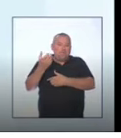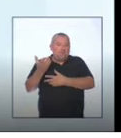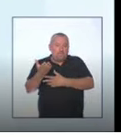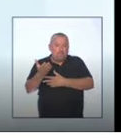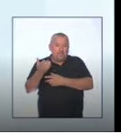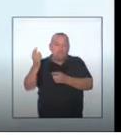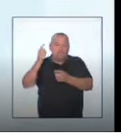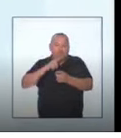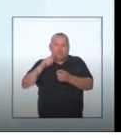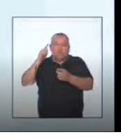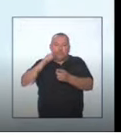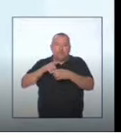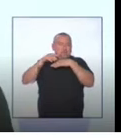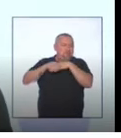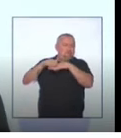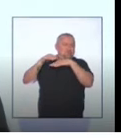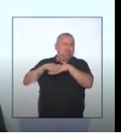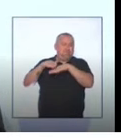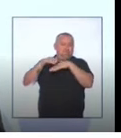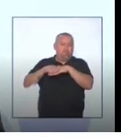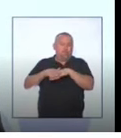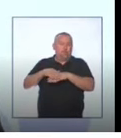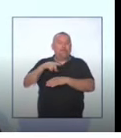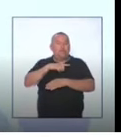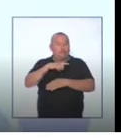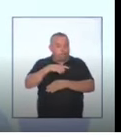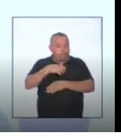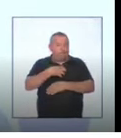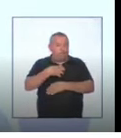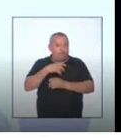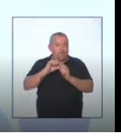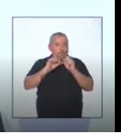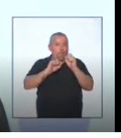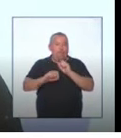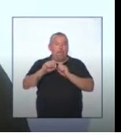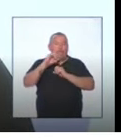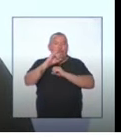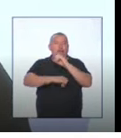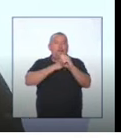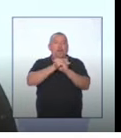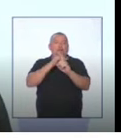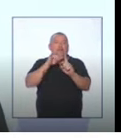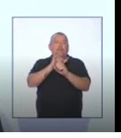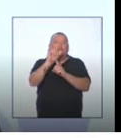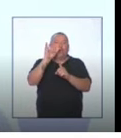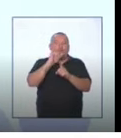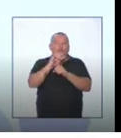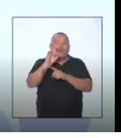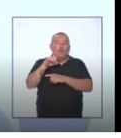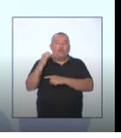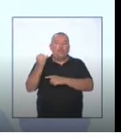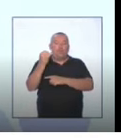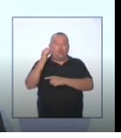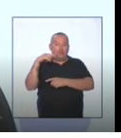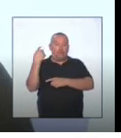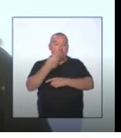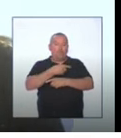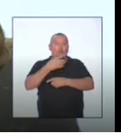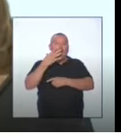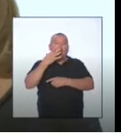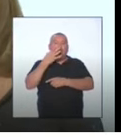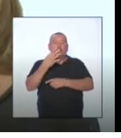Então, nós temos aí várias ações que são caracterizadas como cyberbullying. Então, são importantes a gente ficar atento,